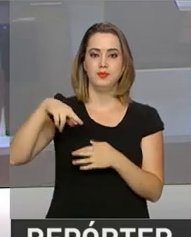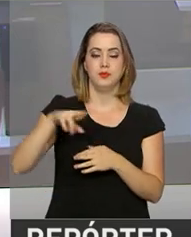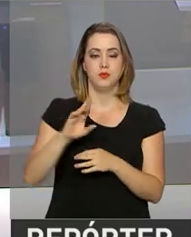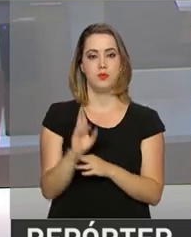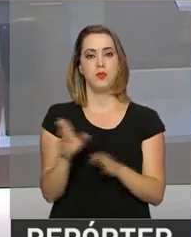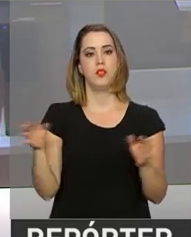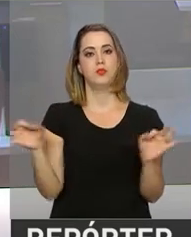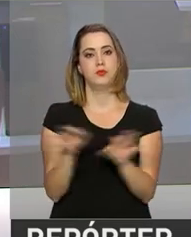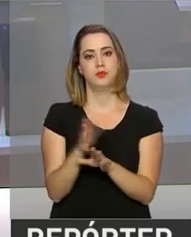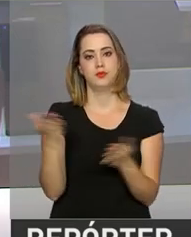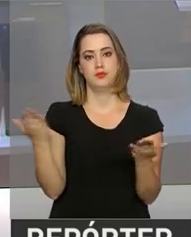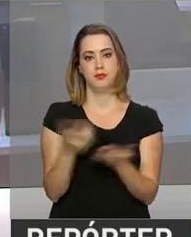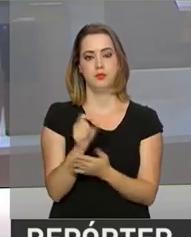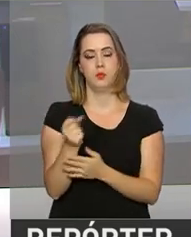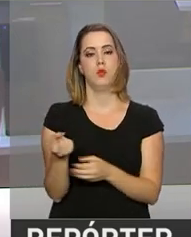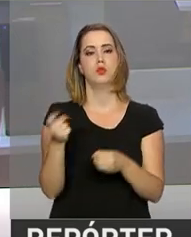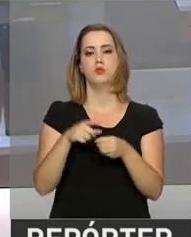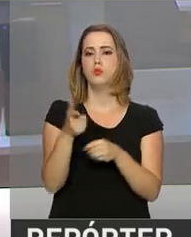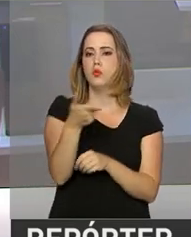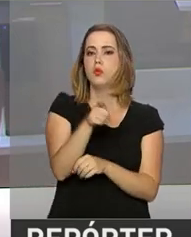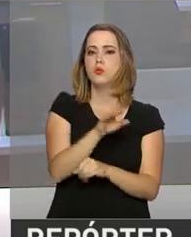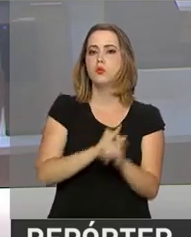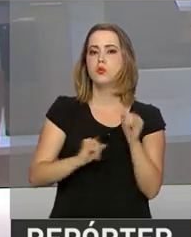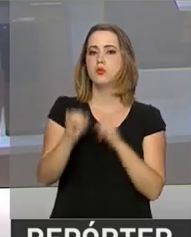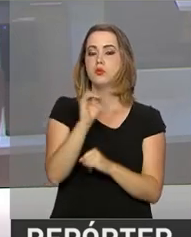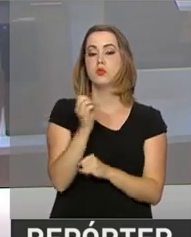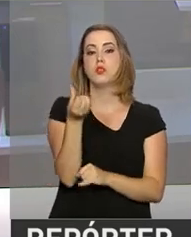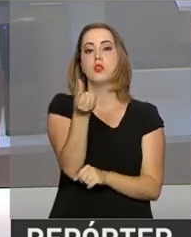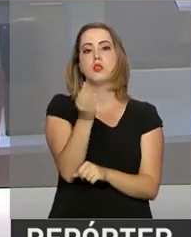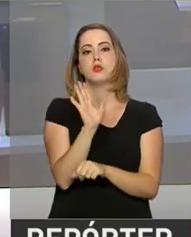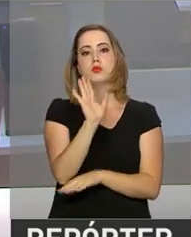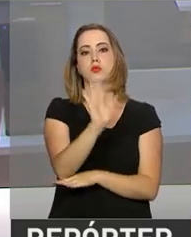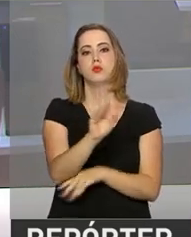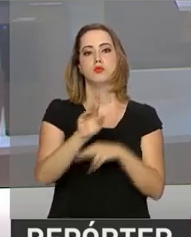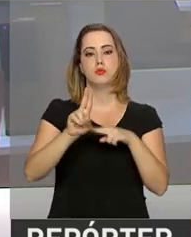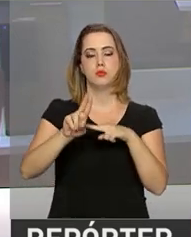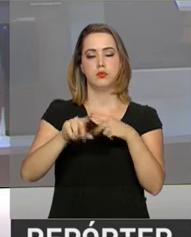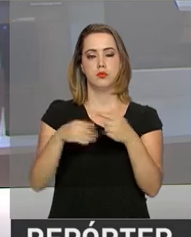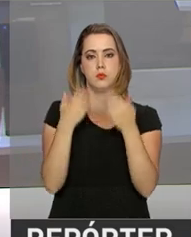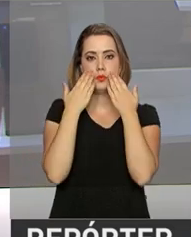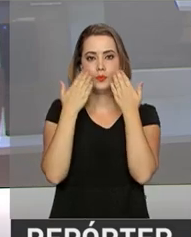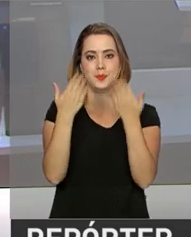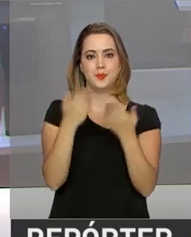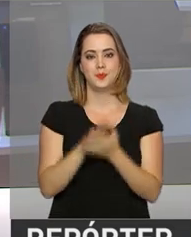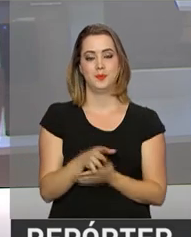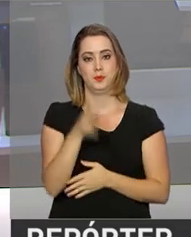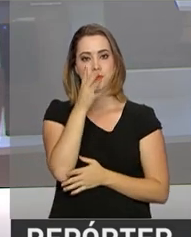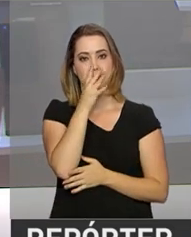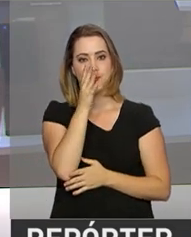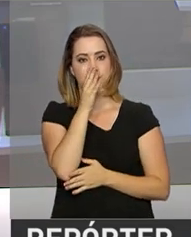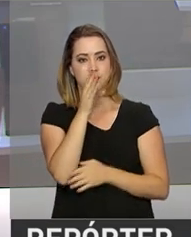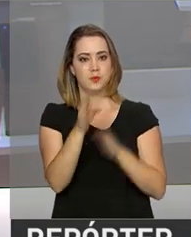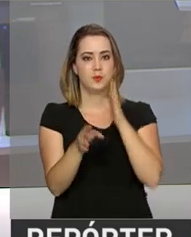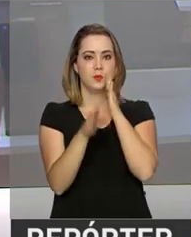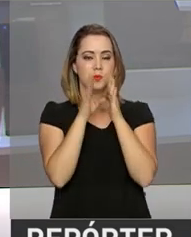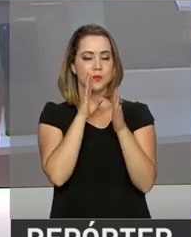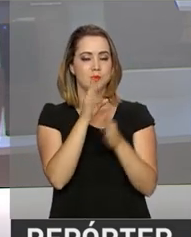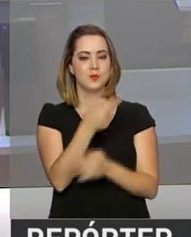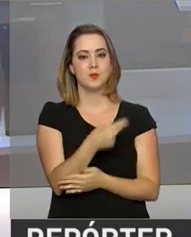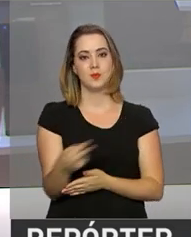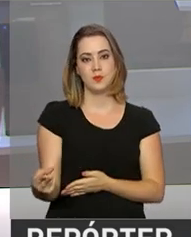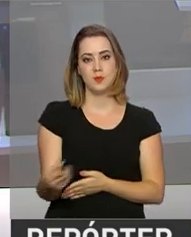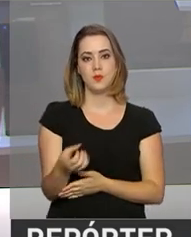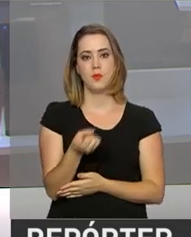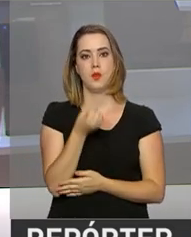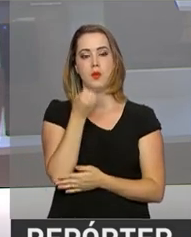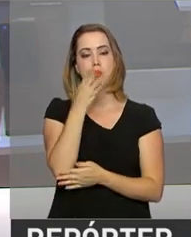termina aqui podemos voltar a qualquer momento com outras informações ou às 6 da tarde na nossa próxima edição acompanhe também as novidades em nossas